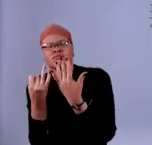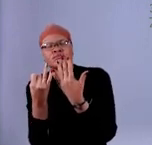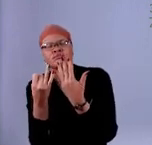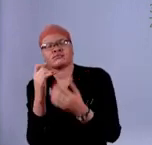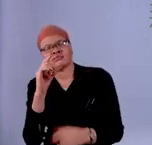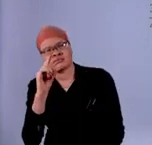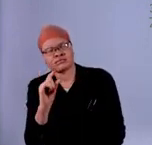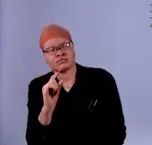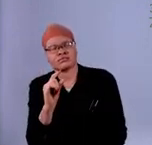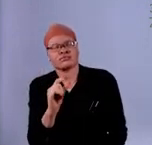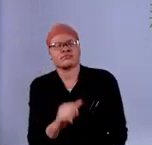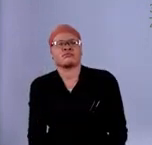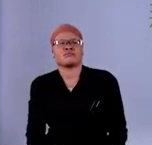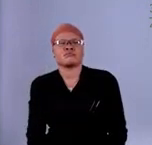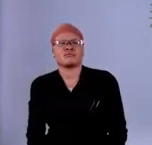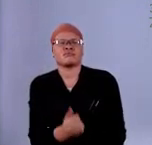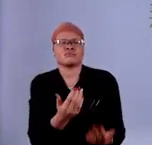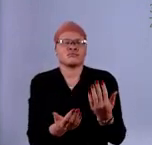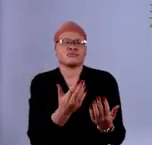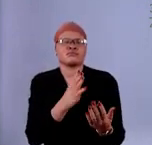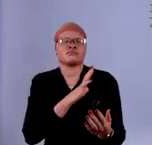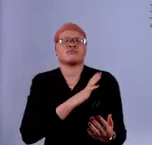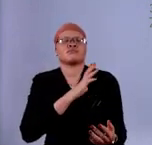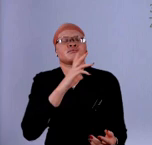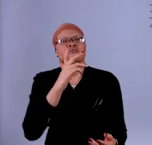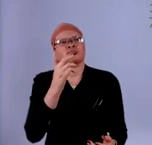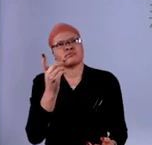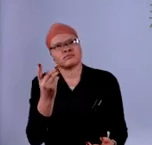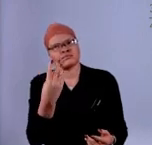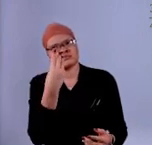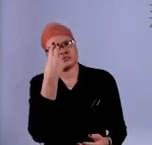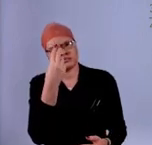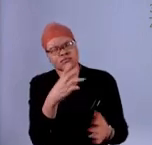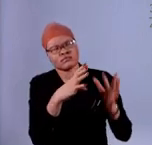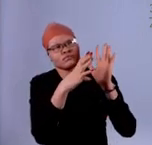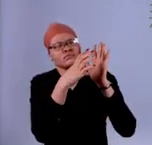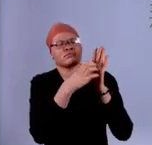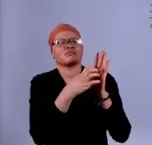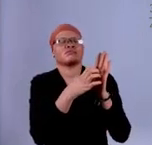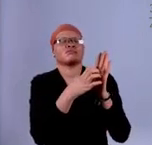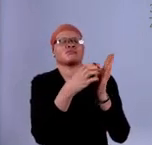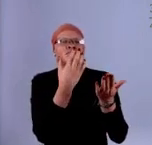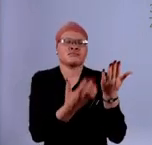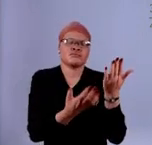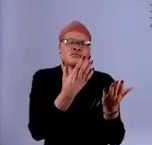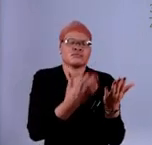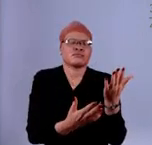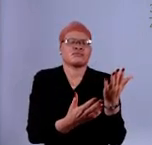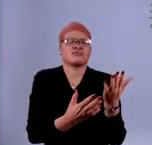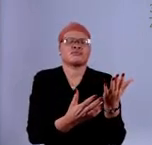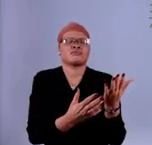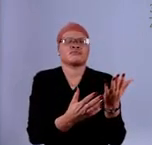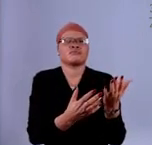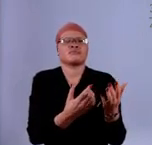17 e menor que 14 sobre 17 temos aqui as outras duas figuras vamos fazer a